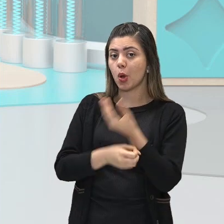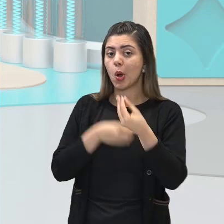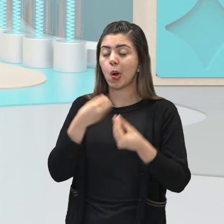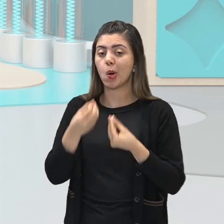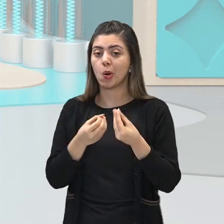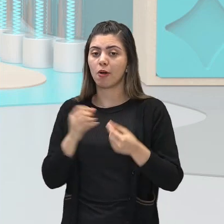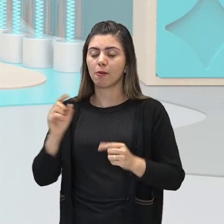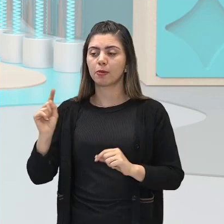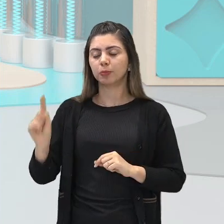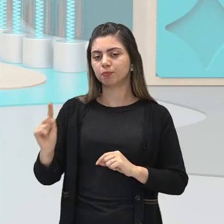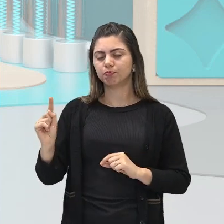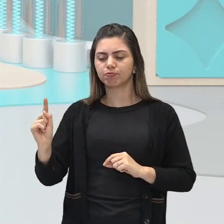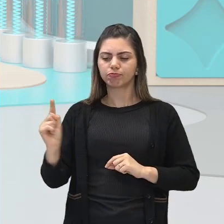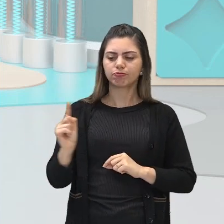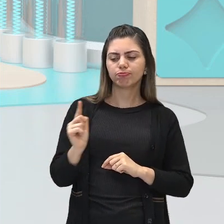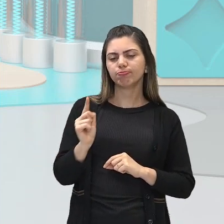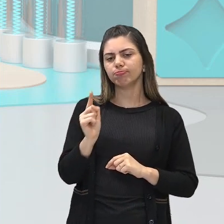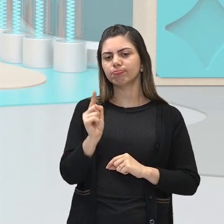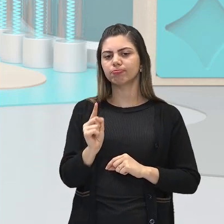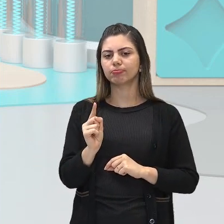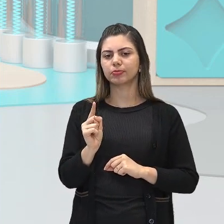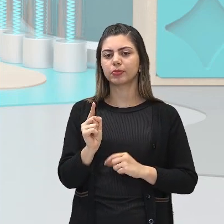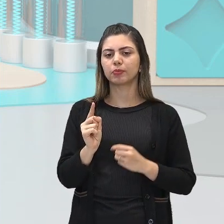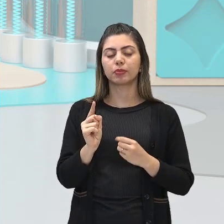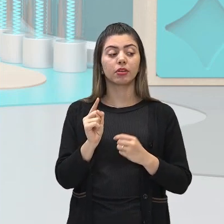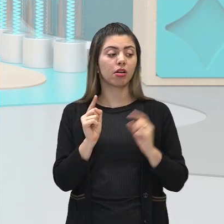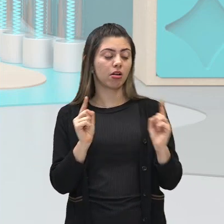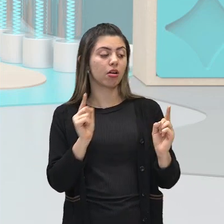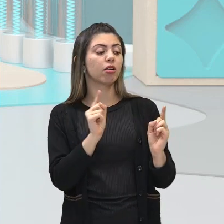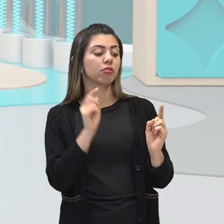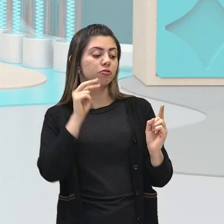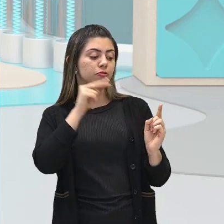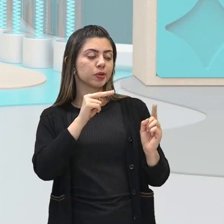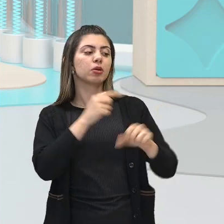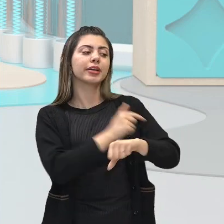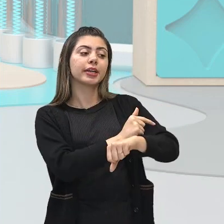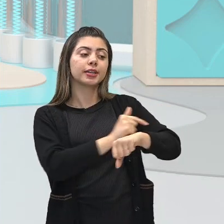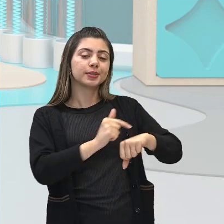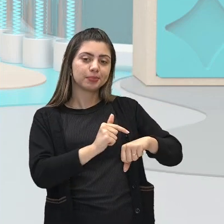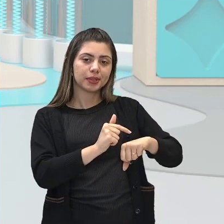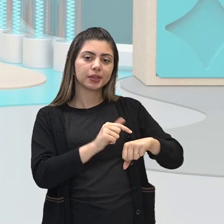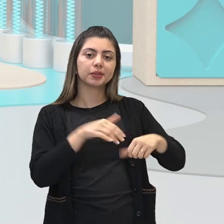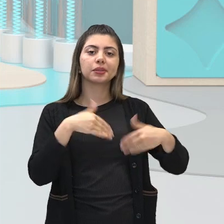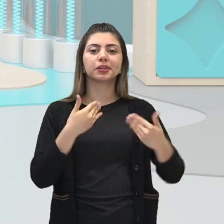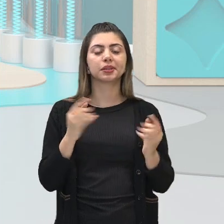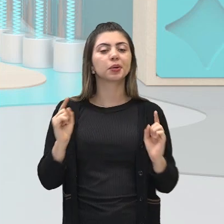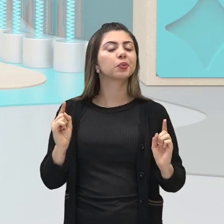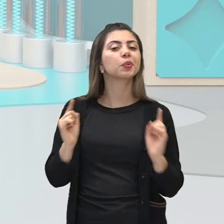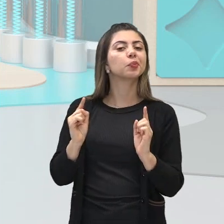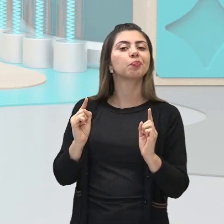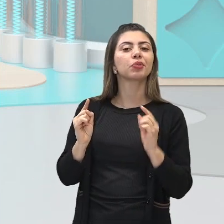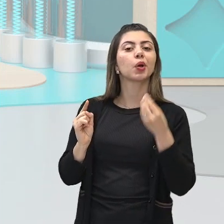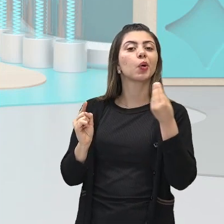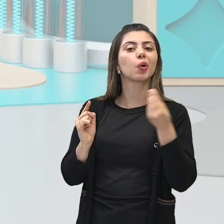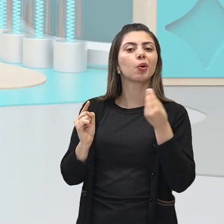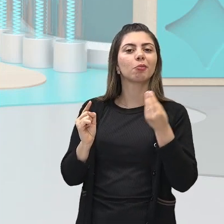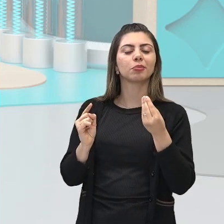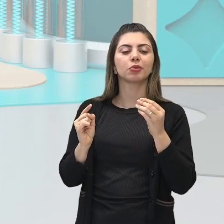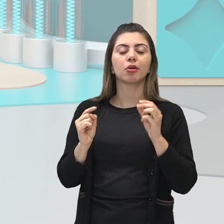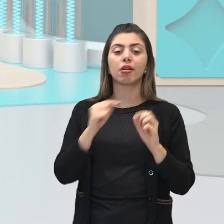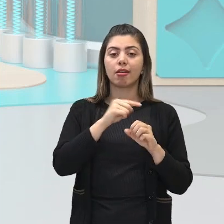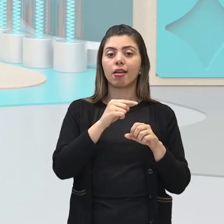tivesse parado, sido respeitoso, era ele que o índio tinha despido